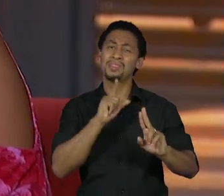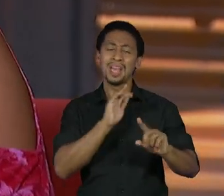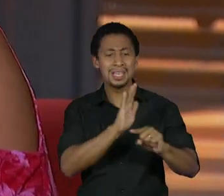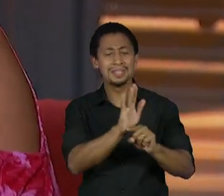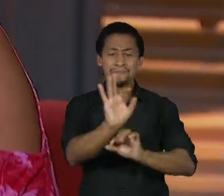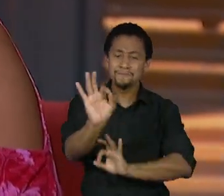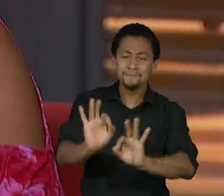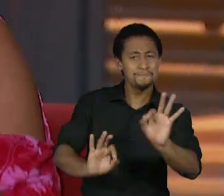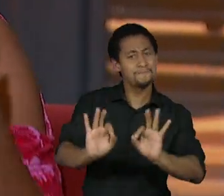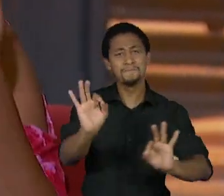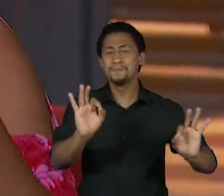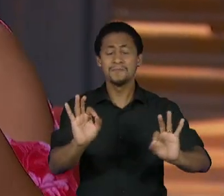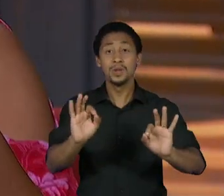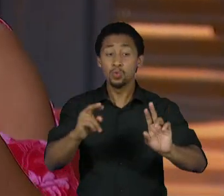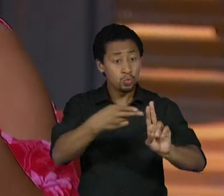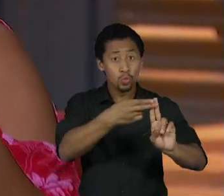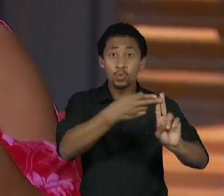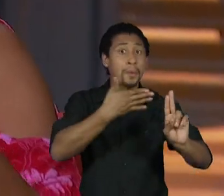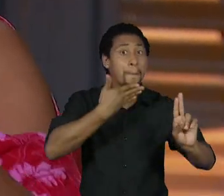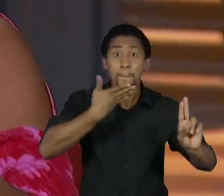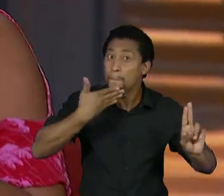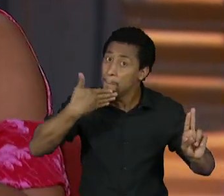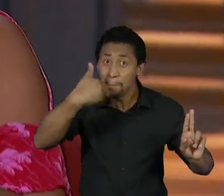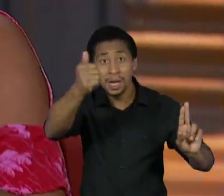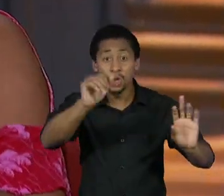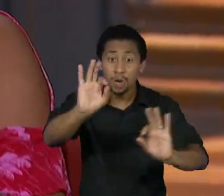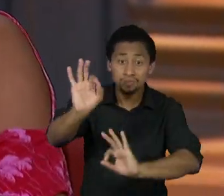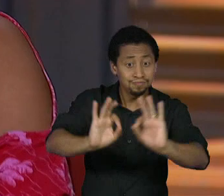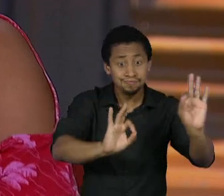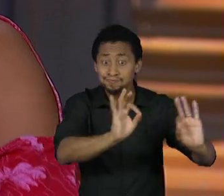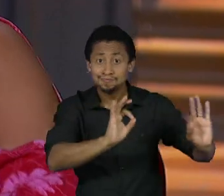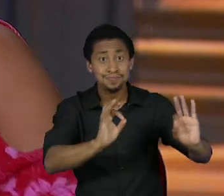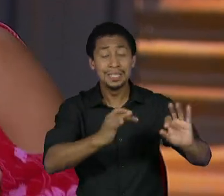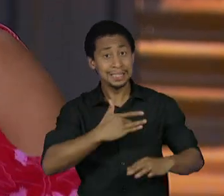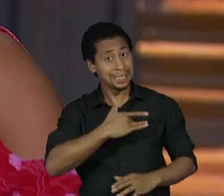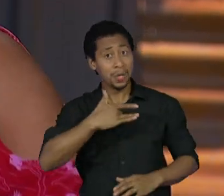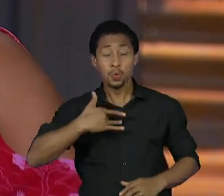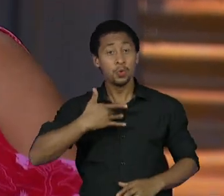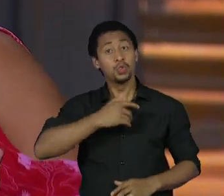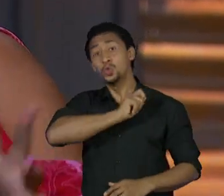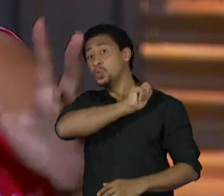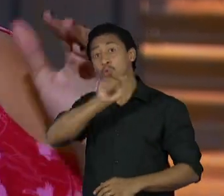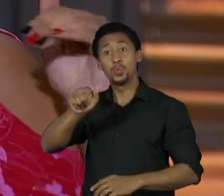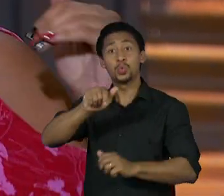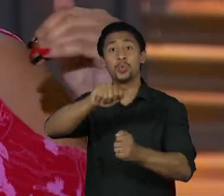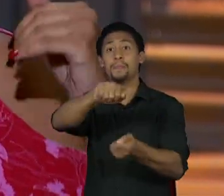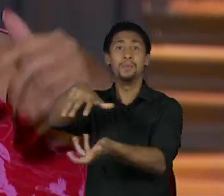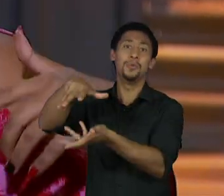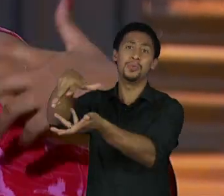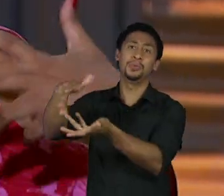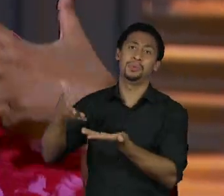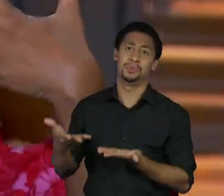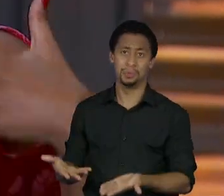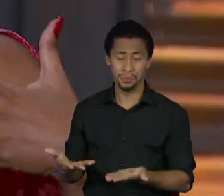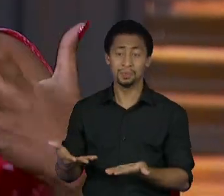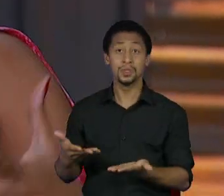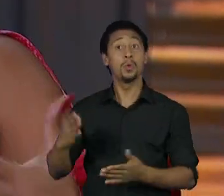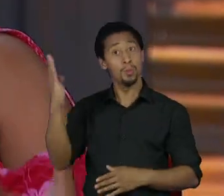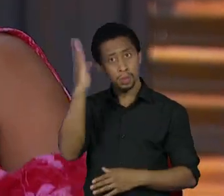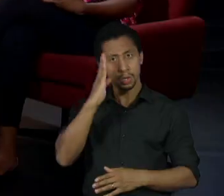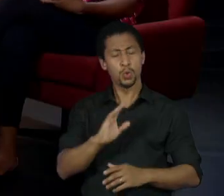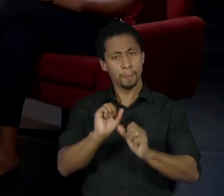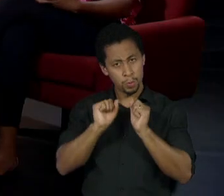prevenção e, quando teve a vacina, um processo de imunização muito rápida. Né? O Brasil poderia ter sido vitrine